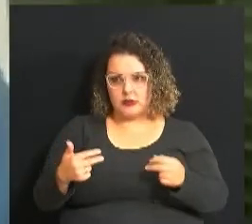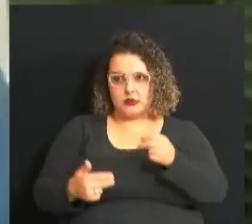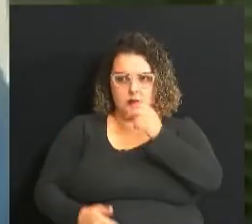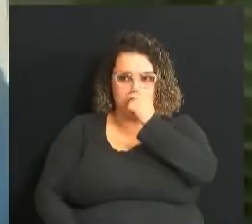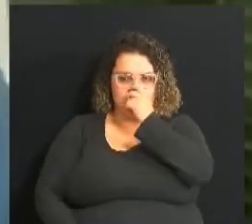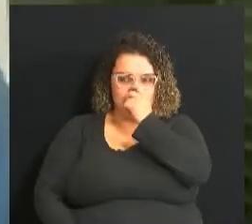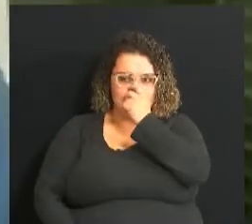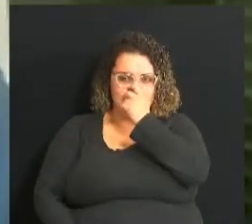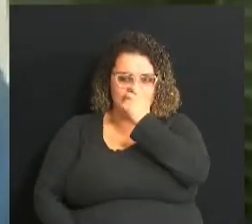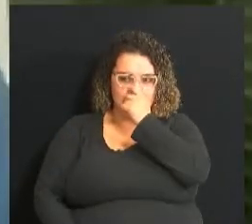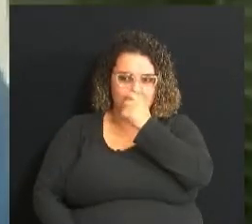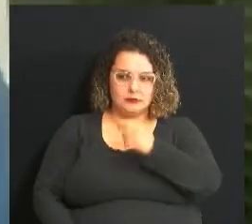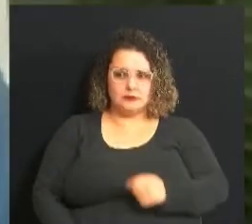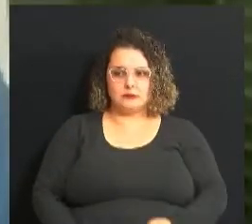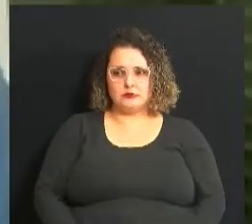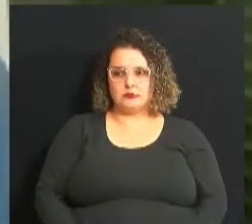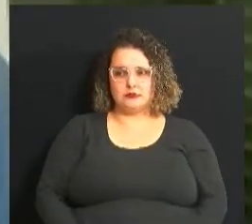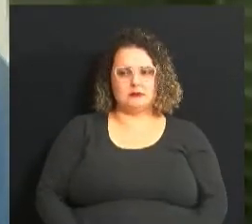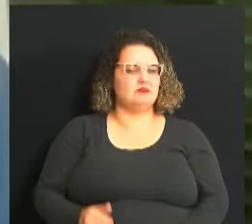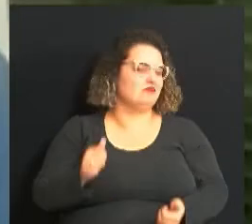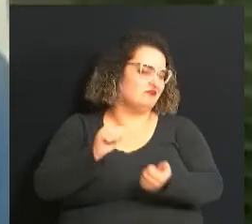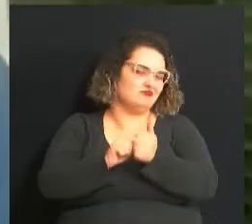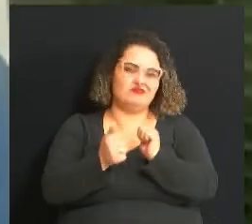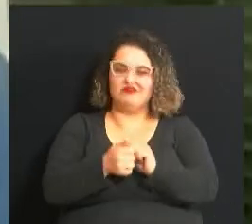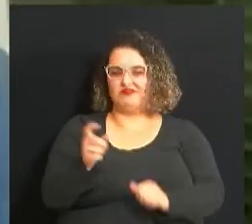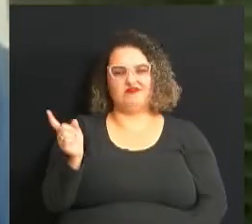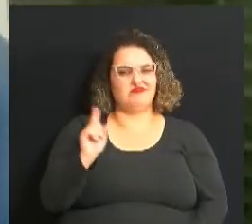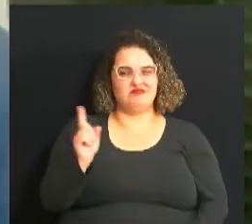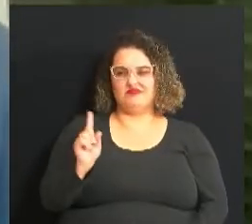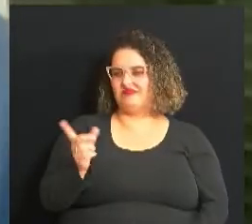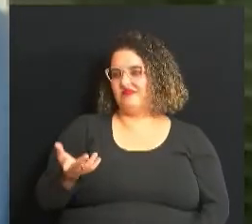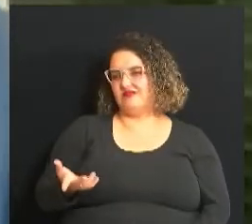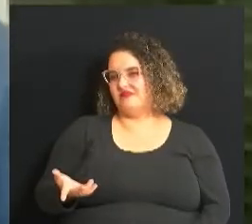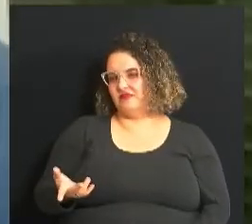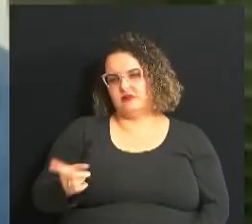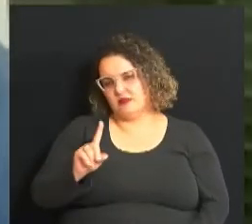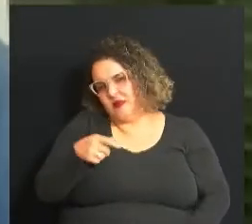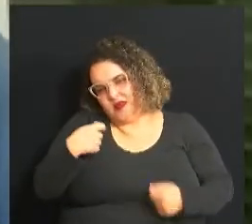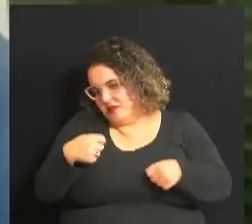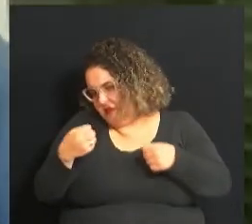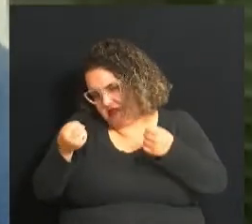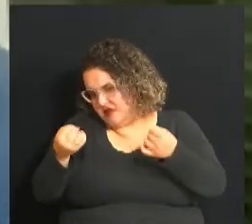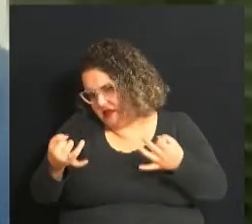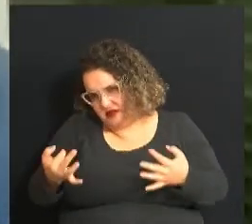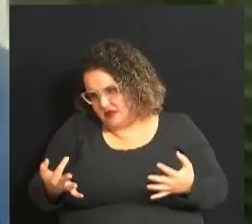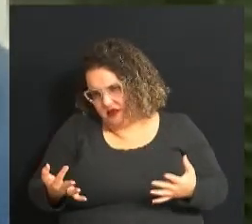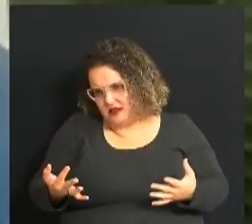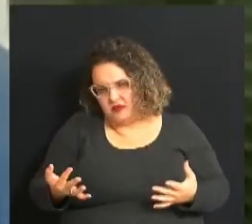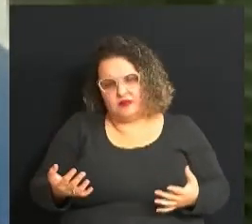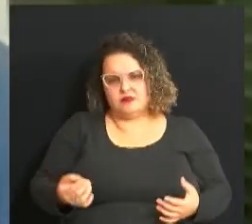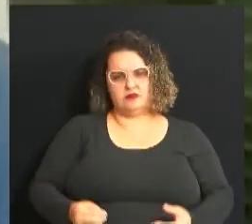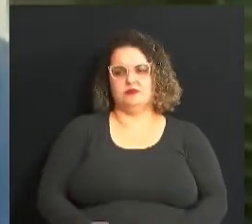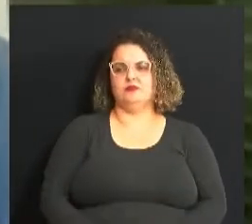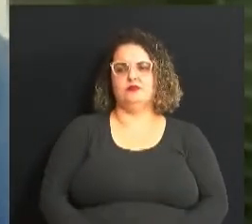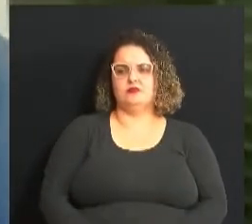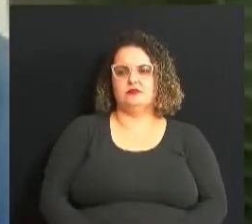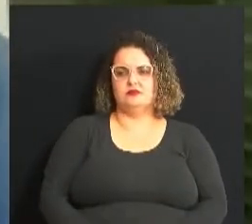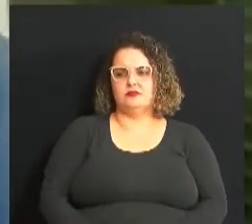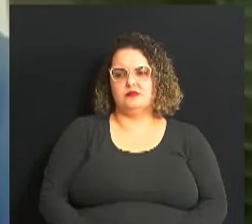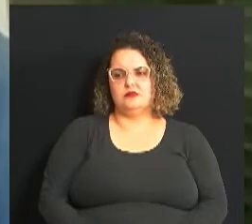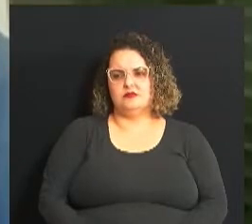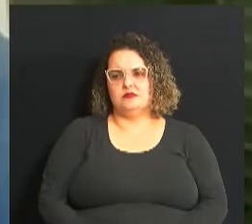Alimentações que são inadequadas, né? Não preciso explicar o que é uma alimentação inadequada. Ingesta de